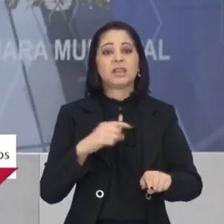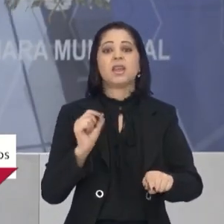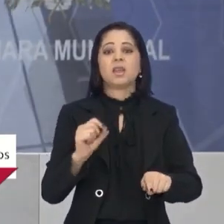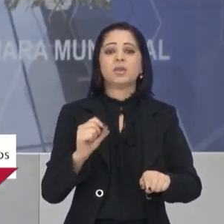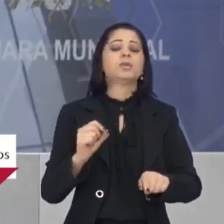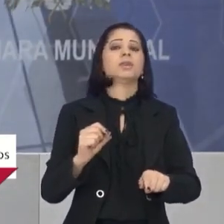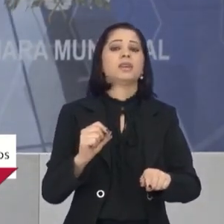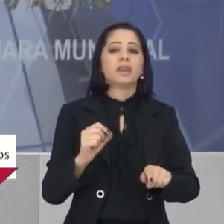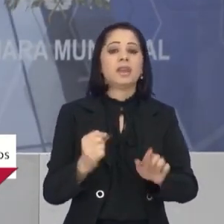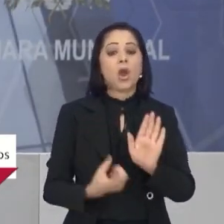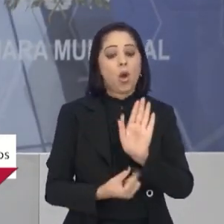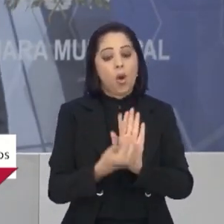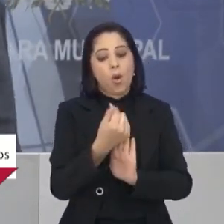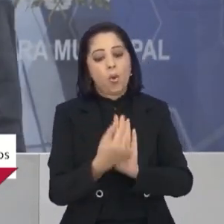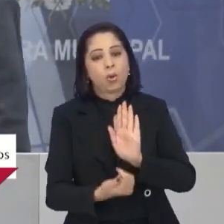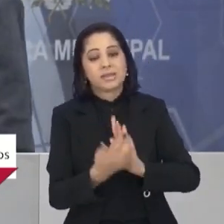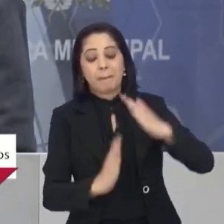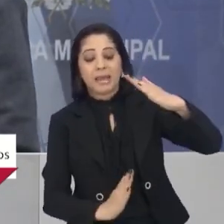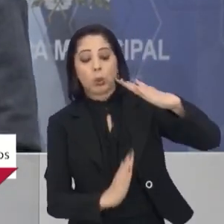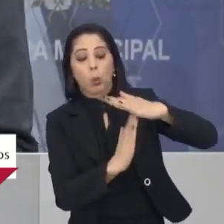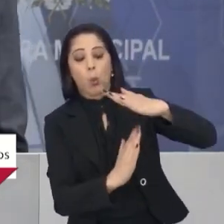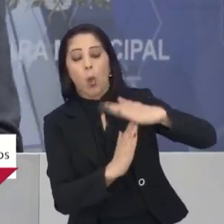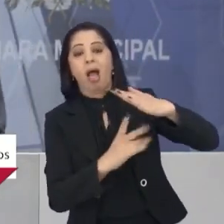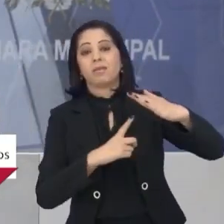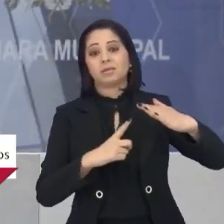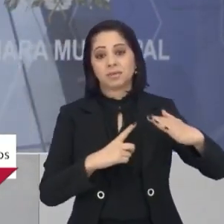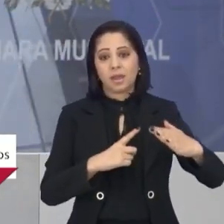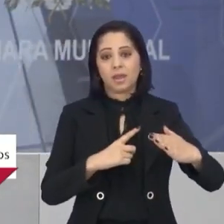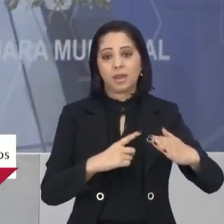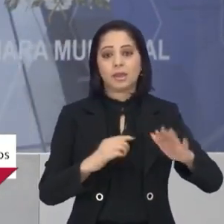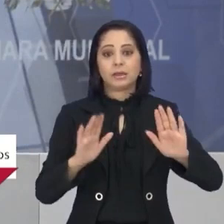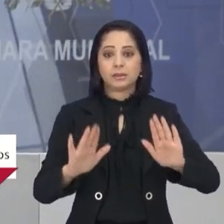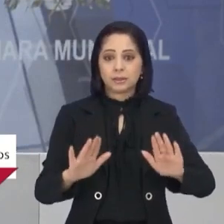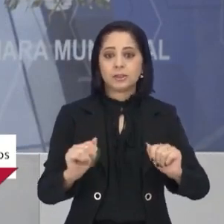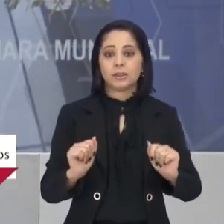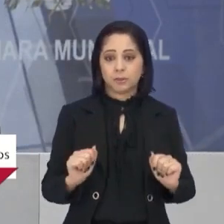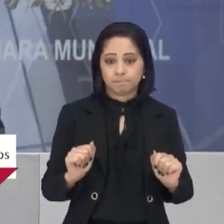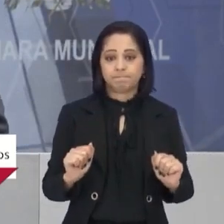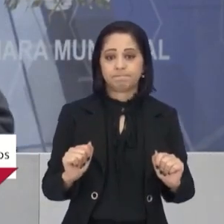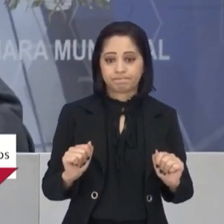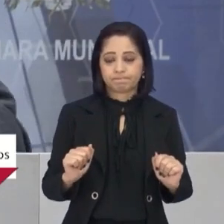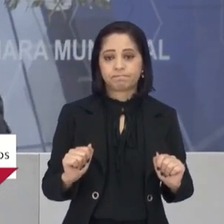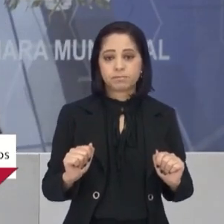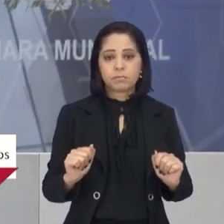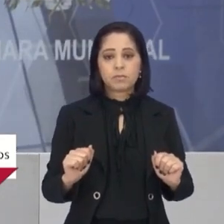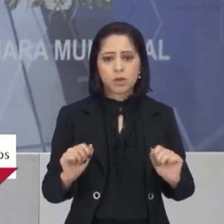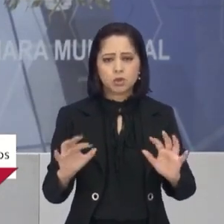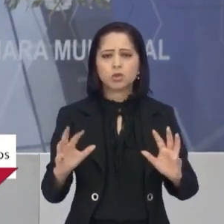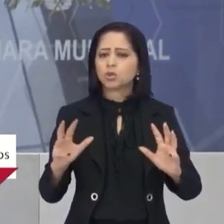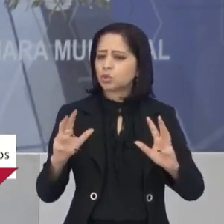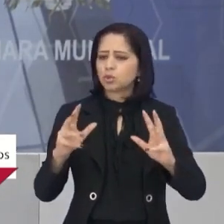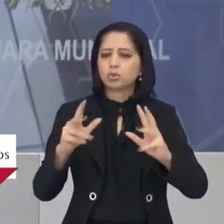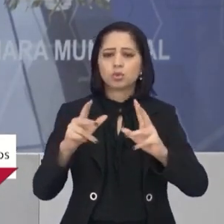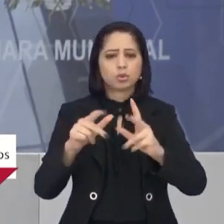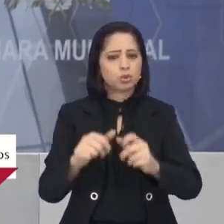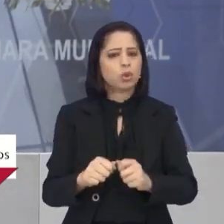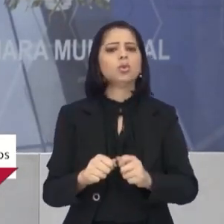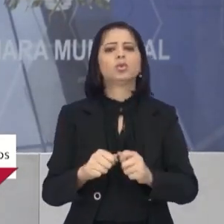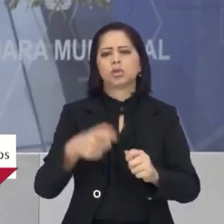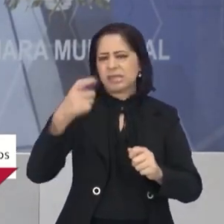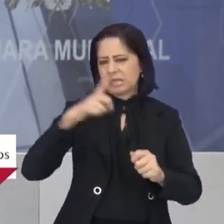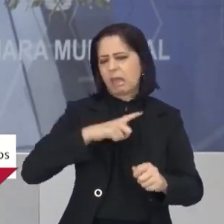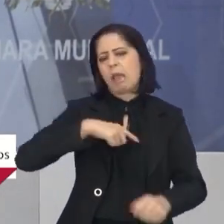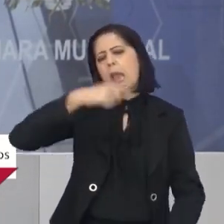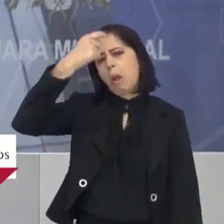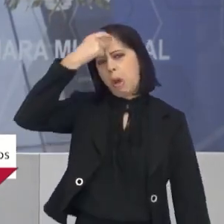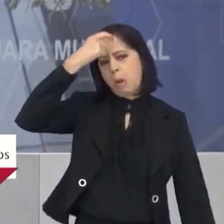ultrapassar o limite da lei de responsabilidade fiscal Então esse é um caminho que todos em san consciência temos que